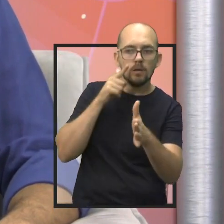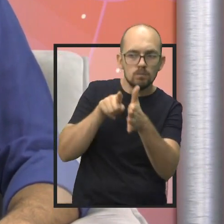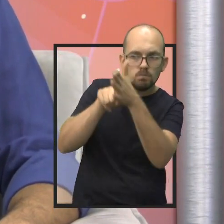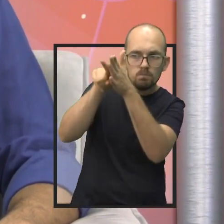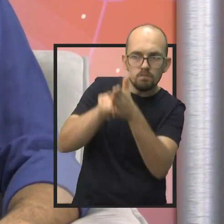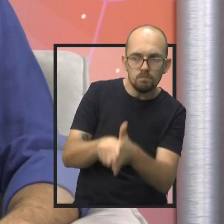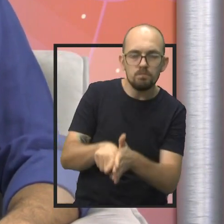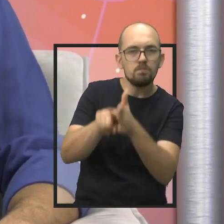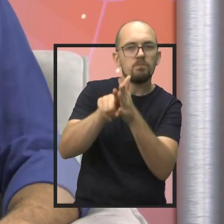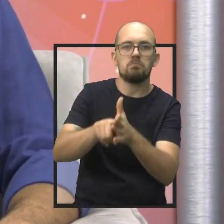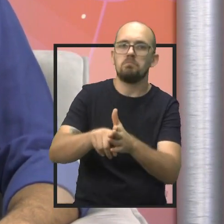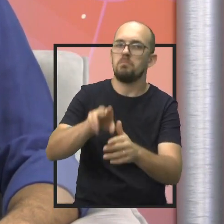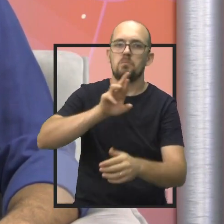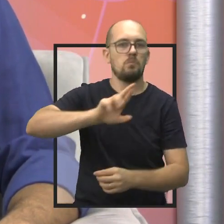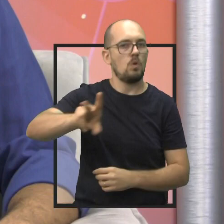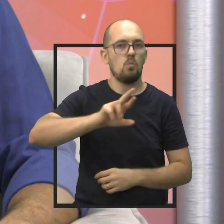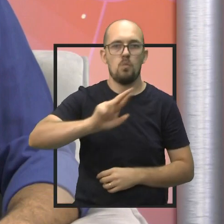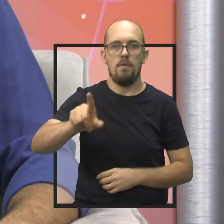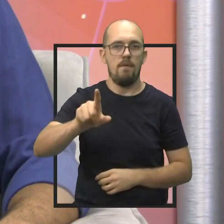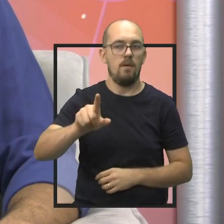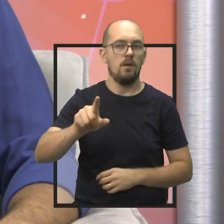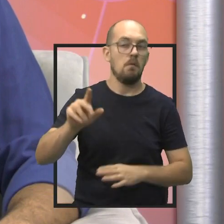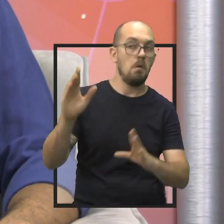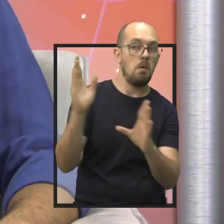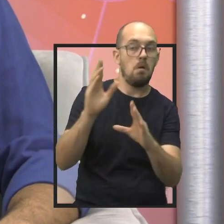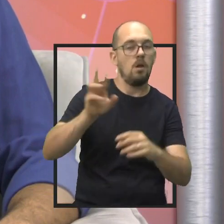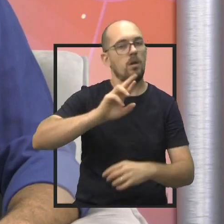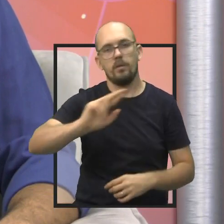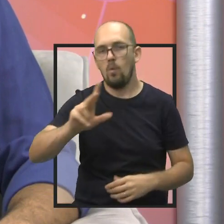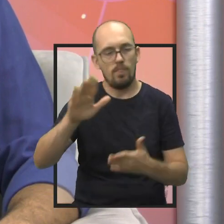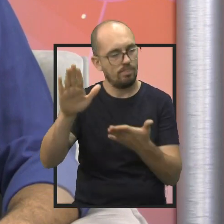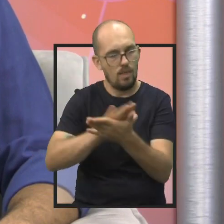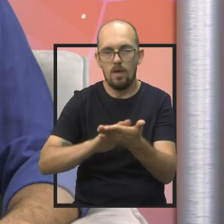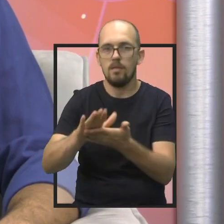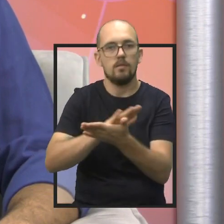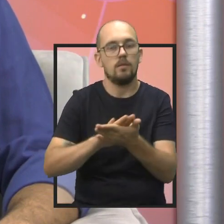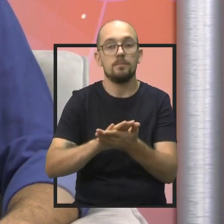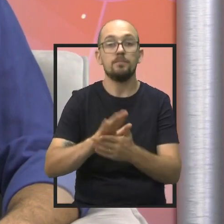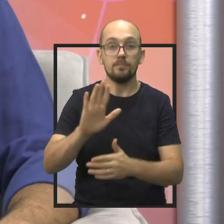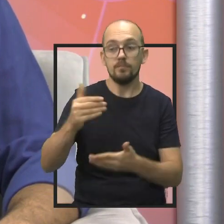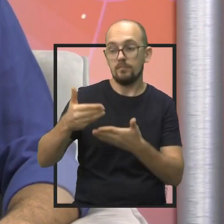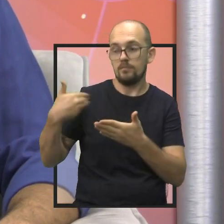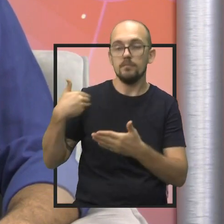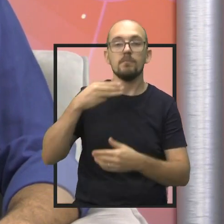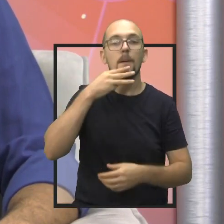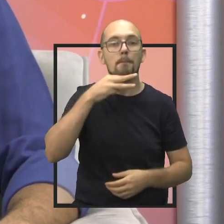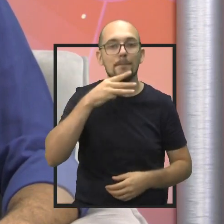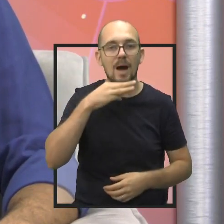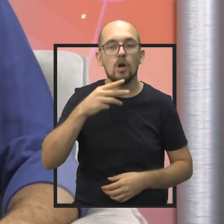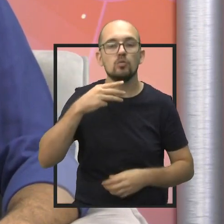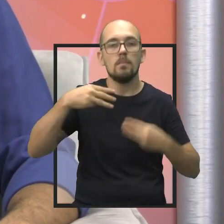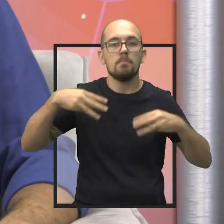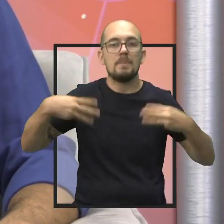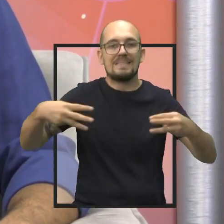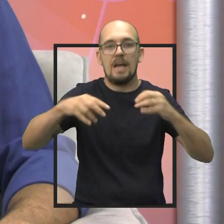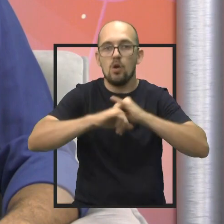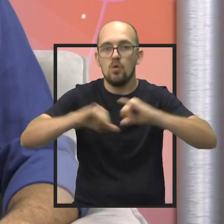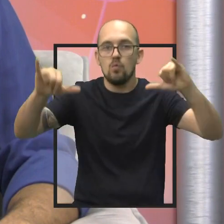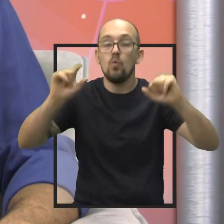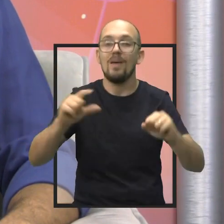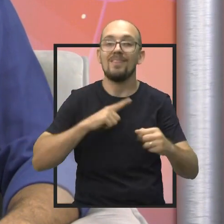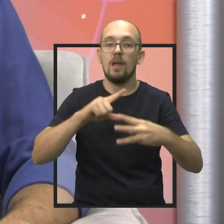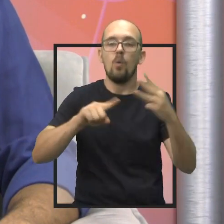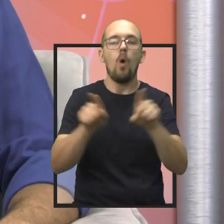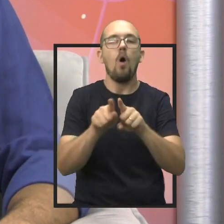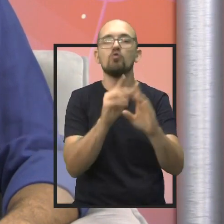suspeito. Então até o início de março, o Ministério definiu como caso suspeito três situações.